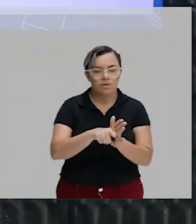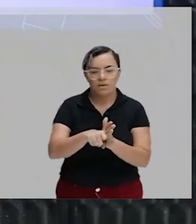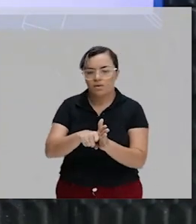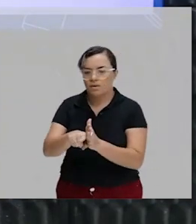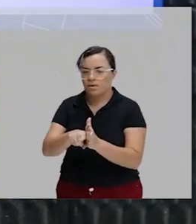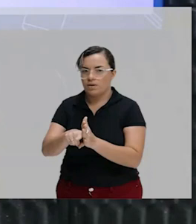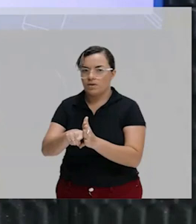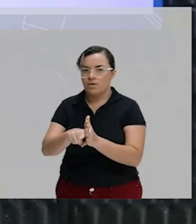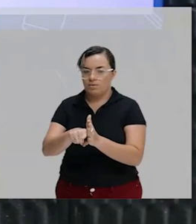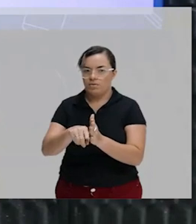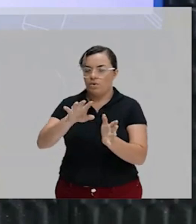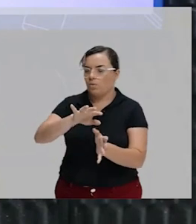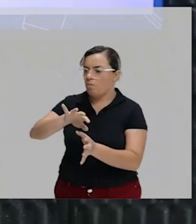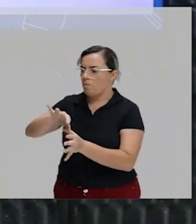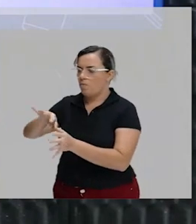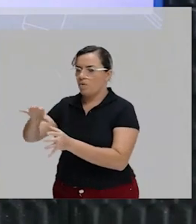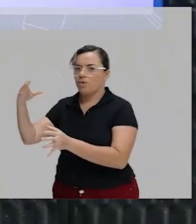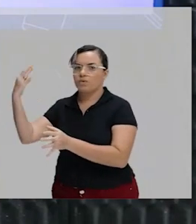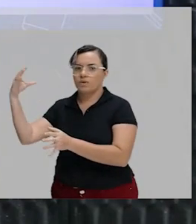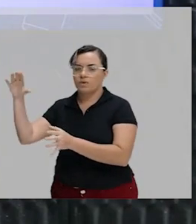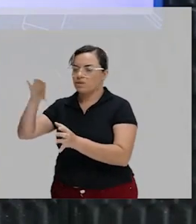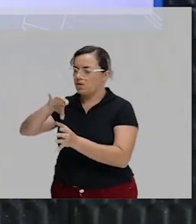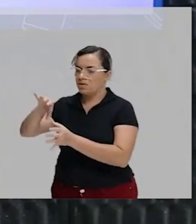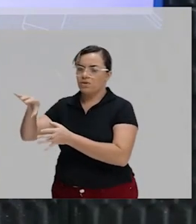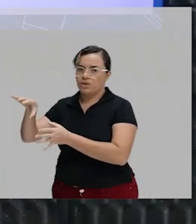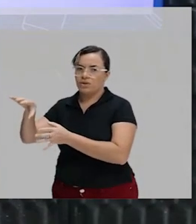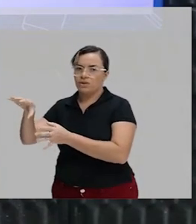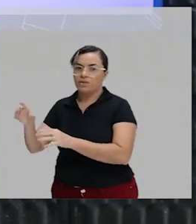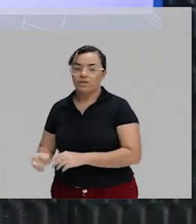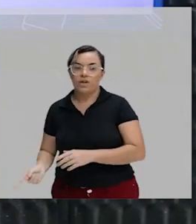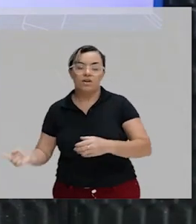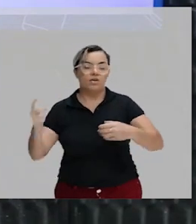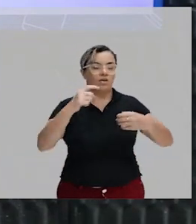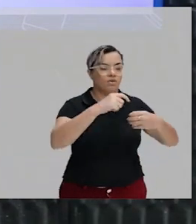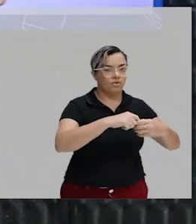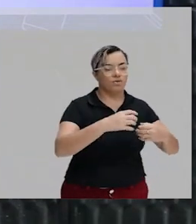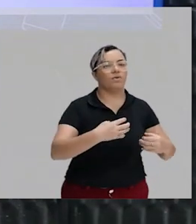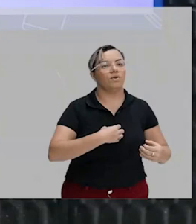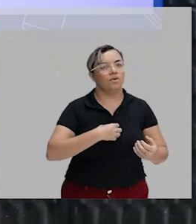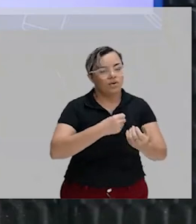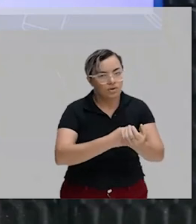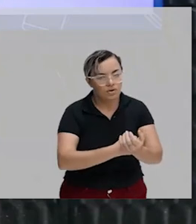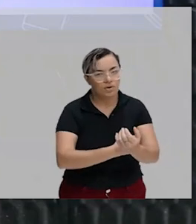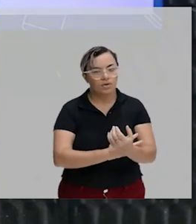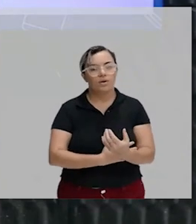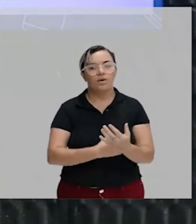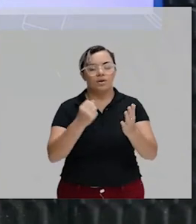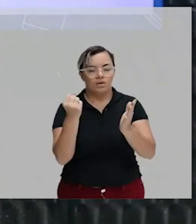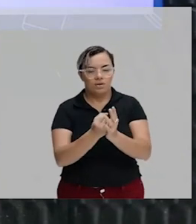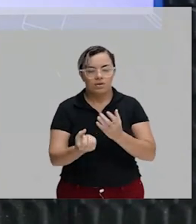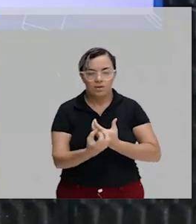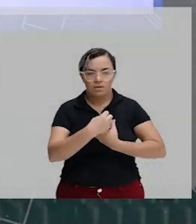pouco da ciência e tenta levar as coisas no plano mais sentimental Ok usando o Son e símbolo paraa poesia